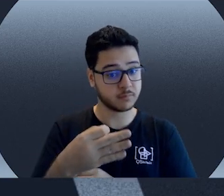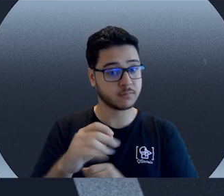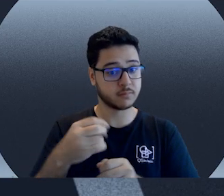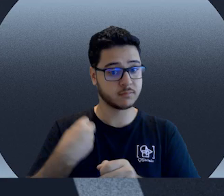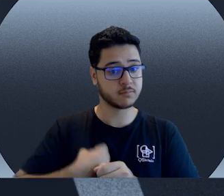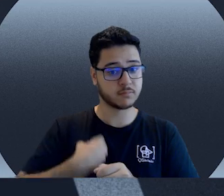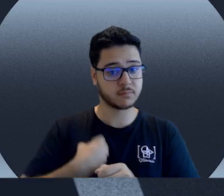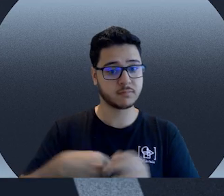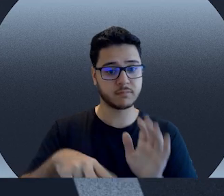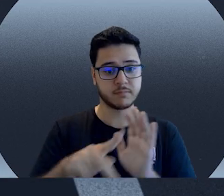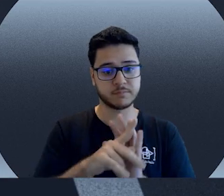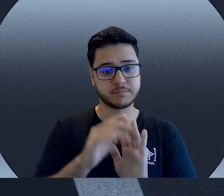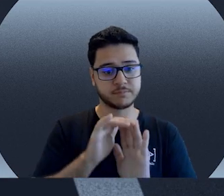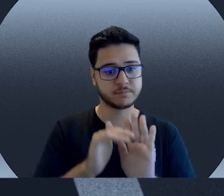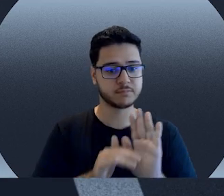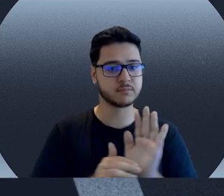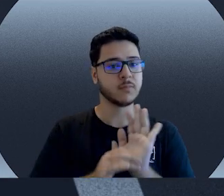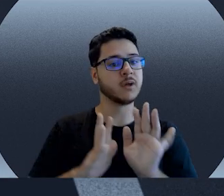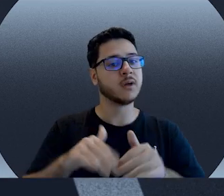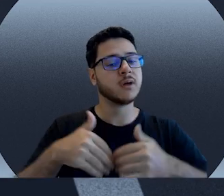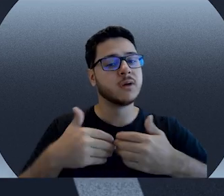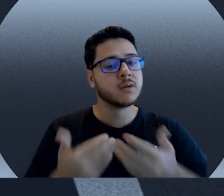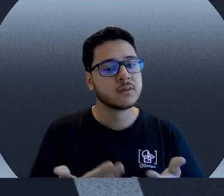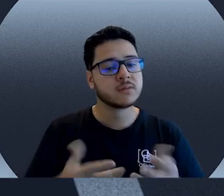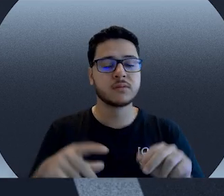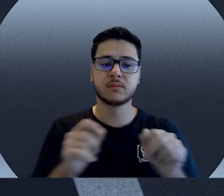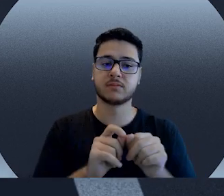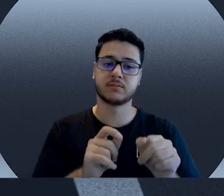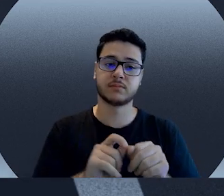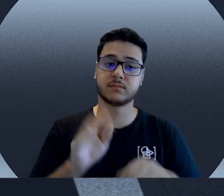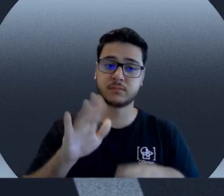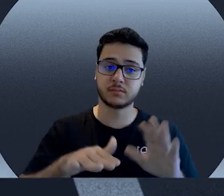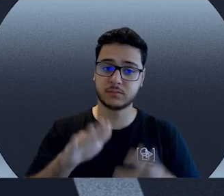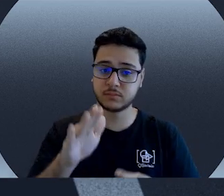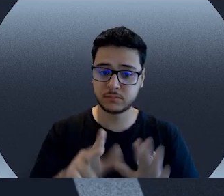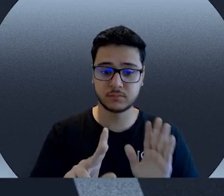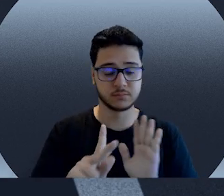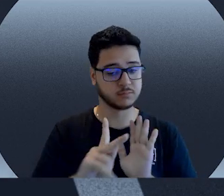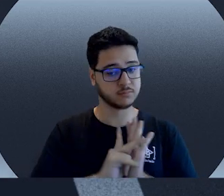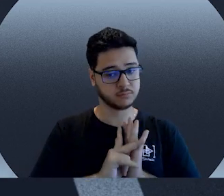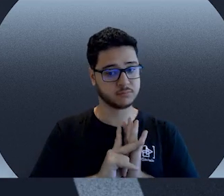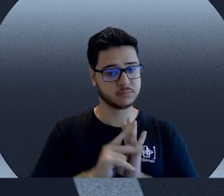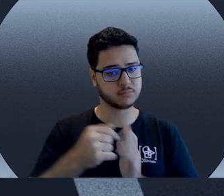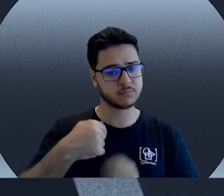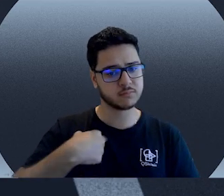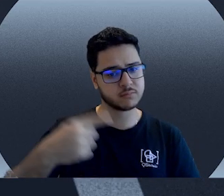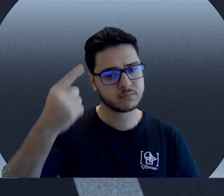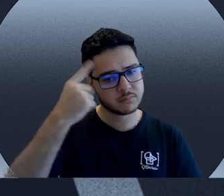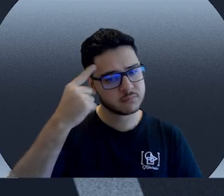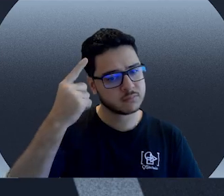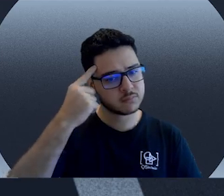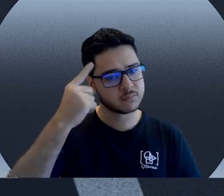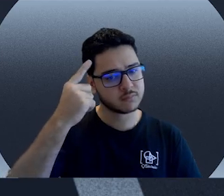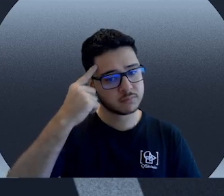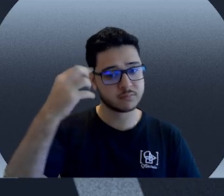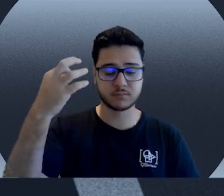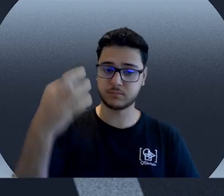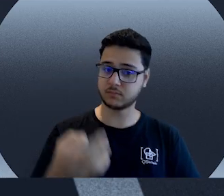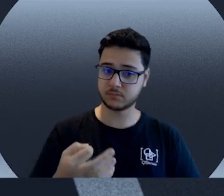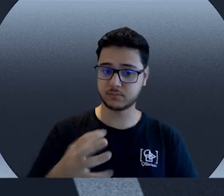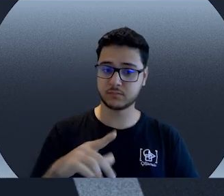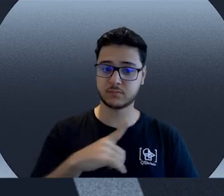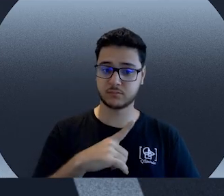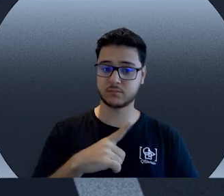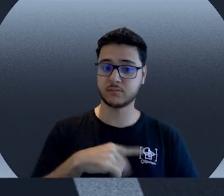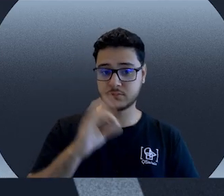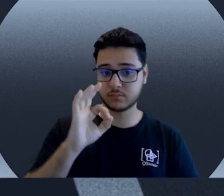fim das contas, será que uma obra que depende de mim e da minha reflexão existe